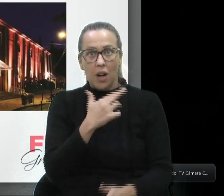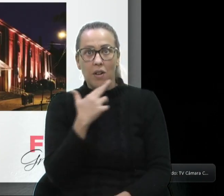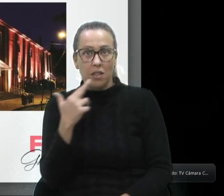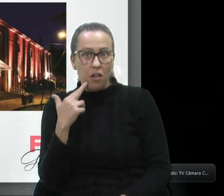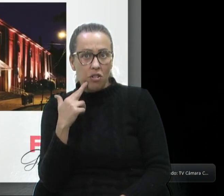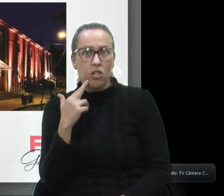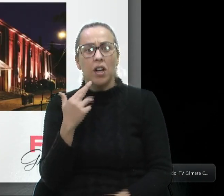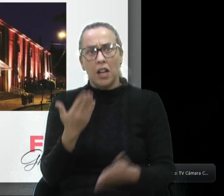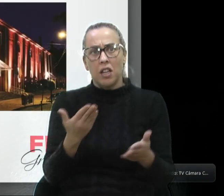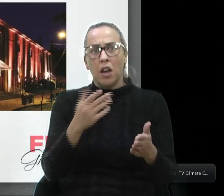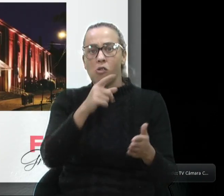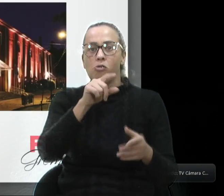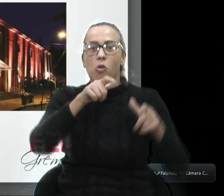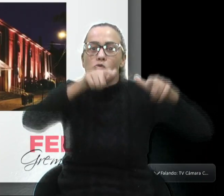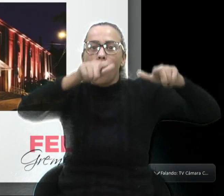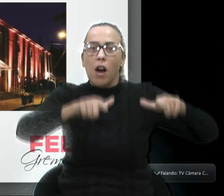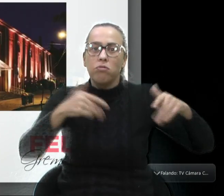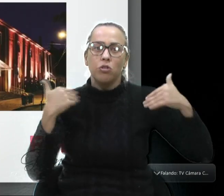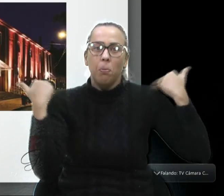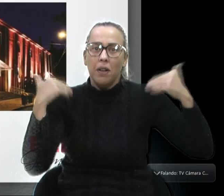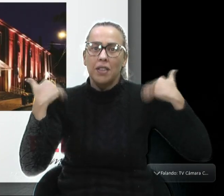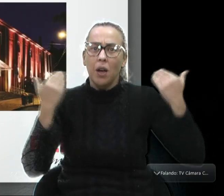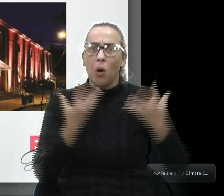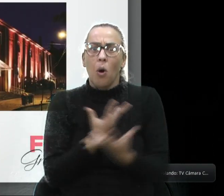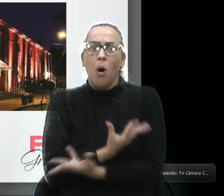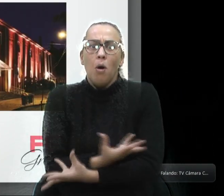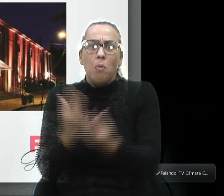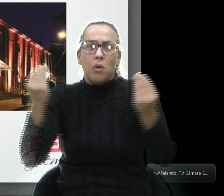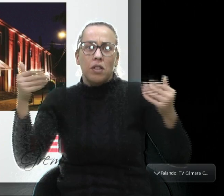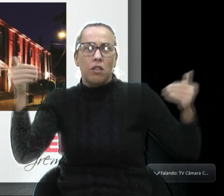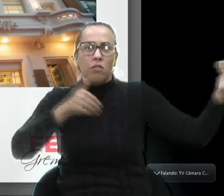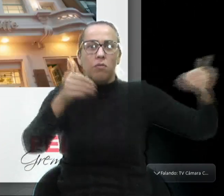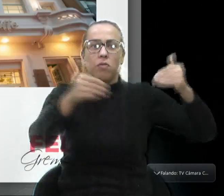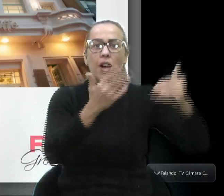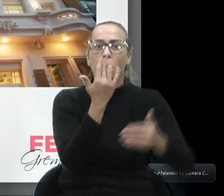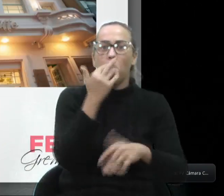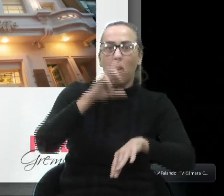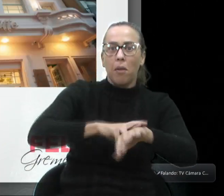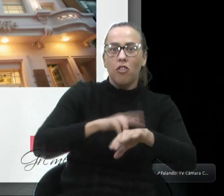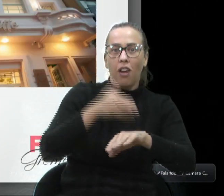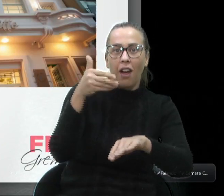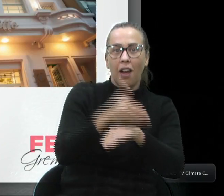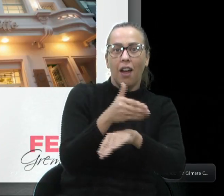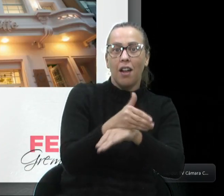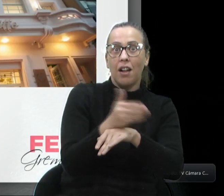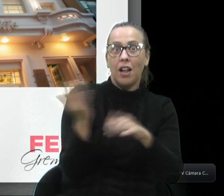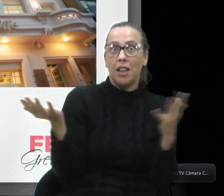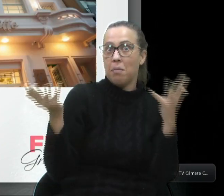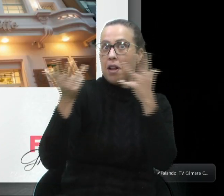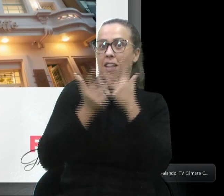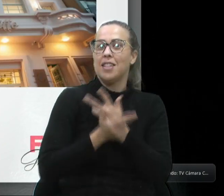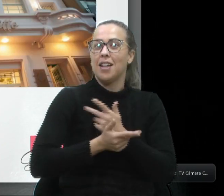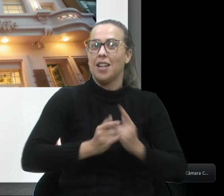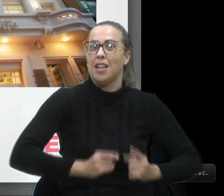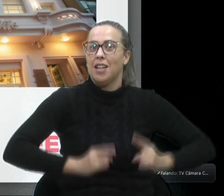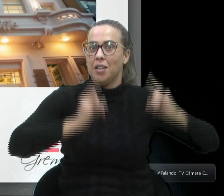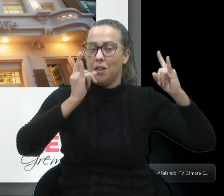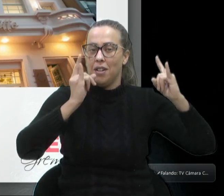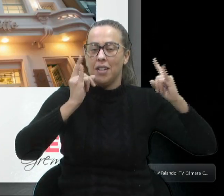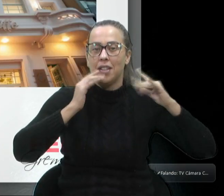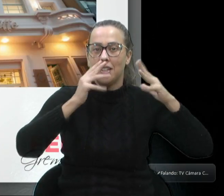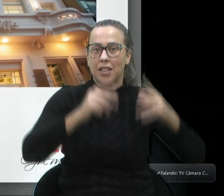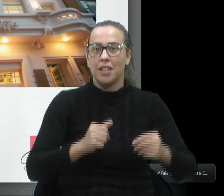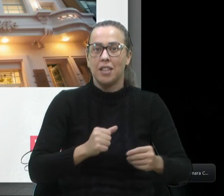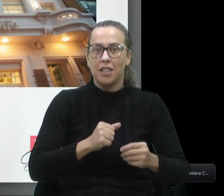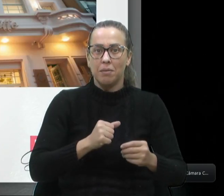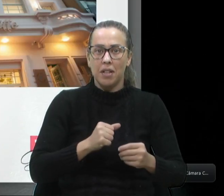e que virou ponto turístico. Quanta gente vem aqui para almoçar por causa da grandiosidade que é aquela obra. Eu não sei